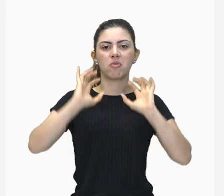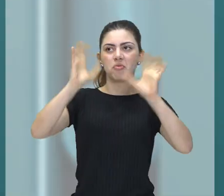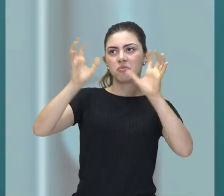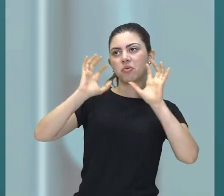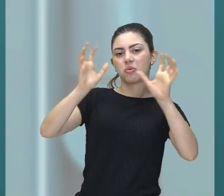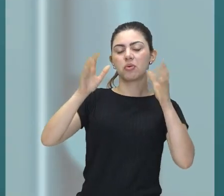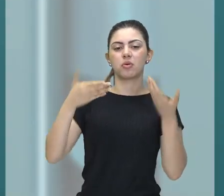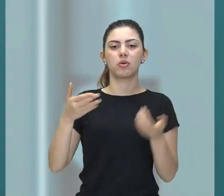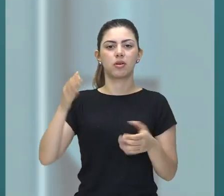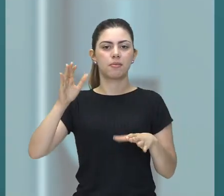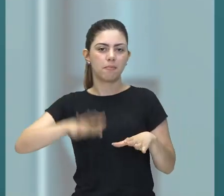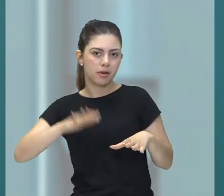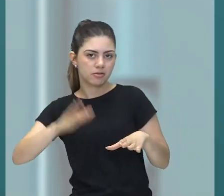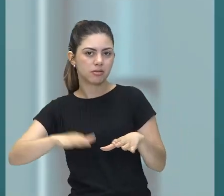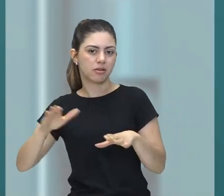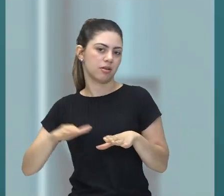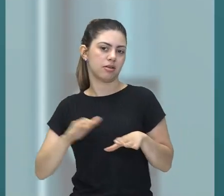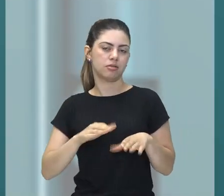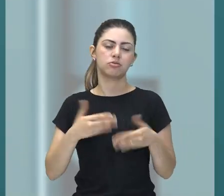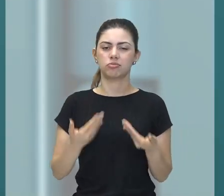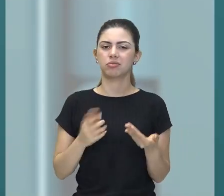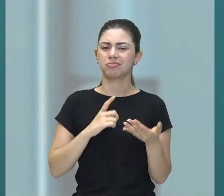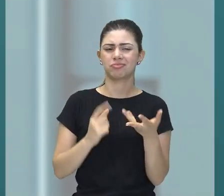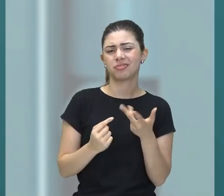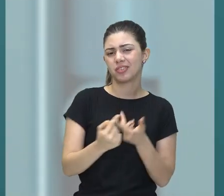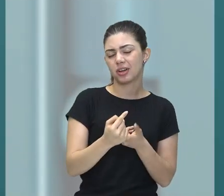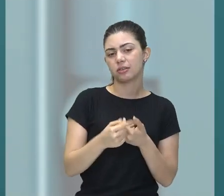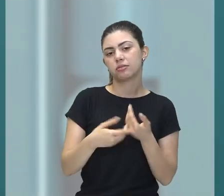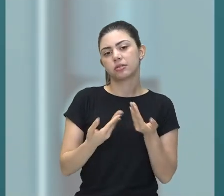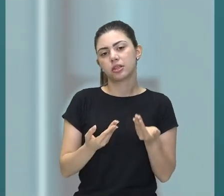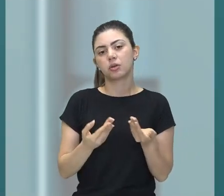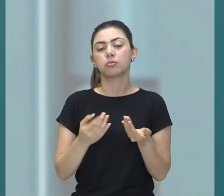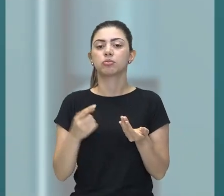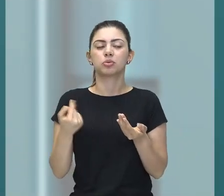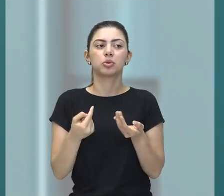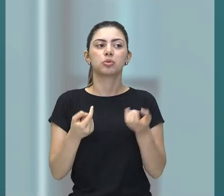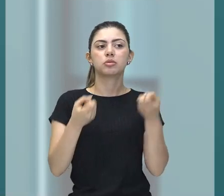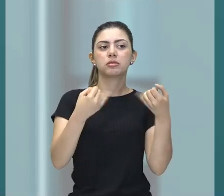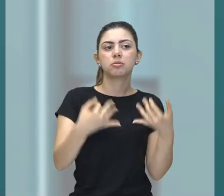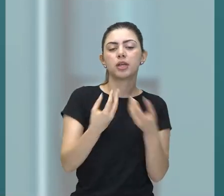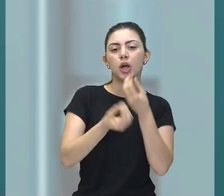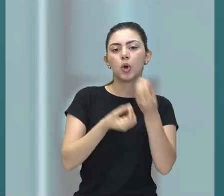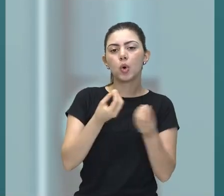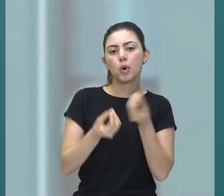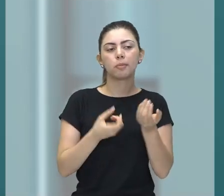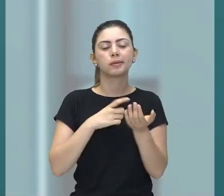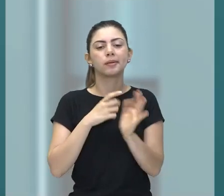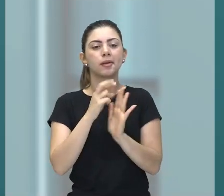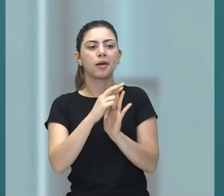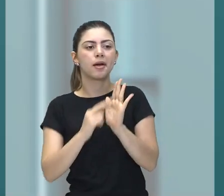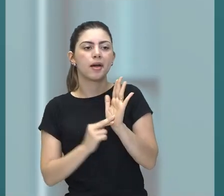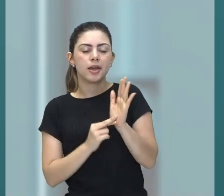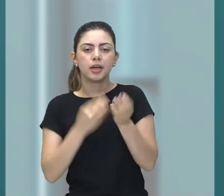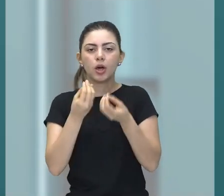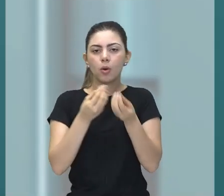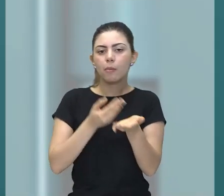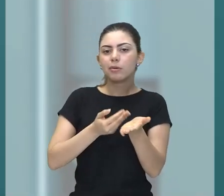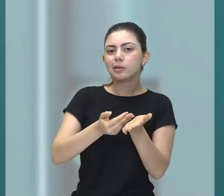voleibol, basquete, e a gente acaba falando sobre os fundamentos, a gente fala sobre